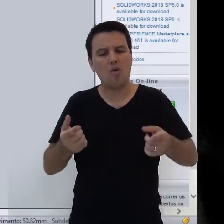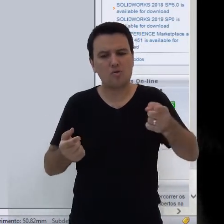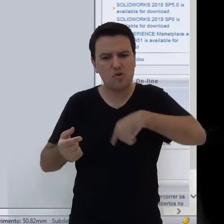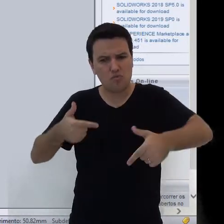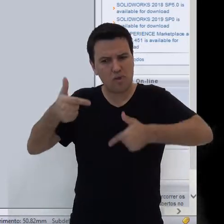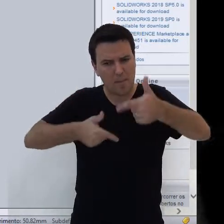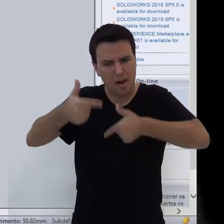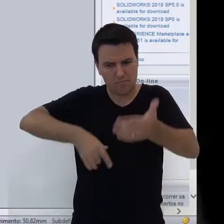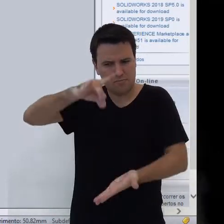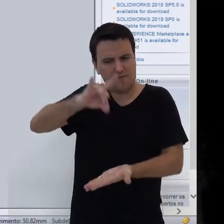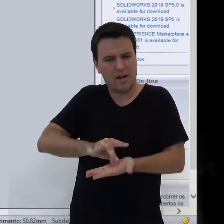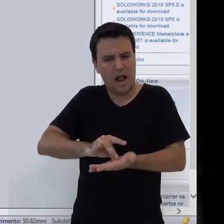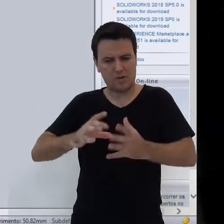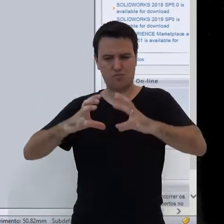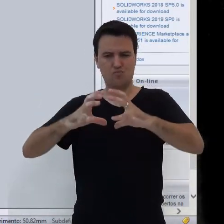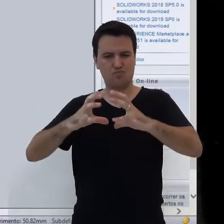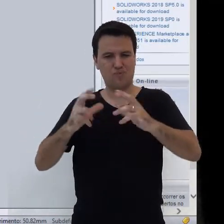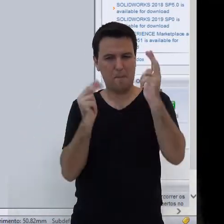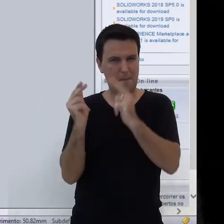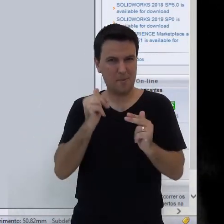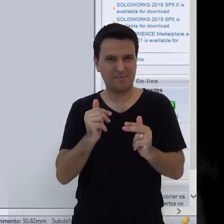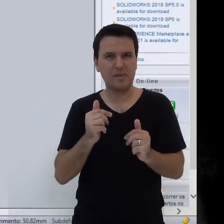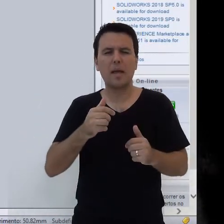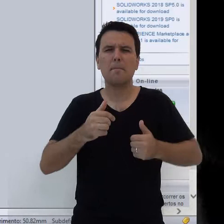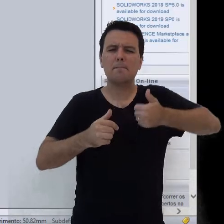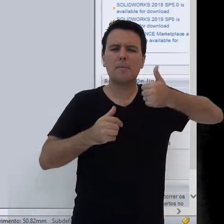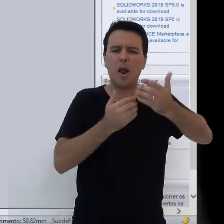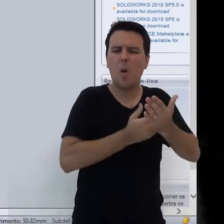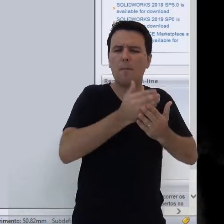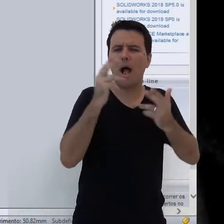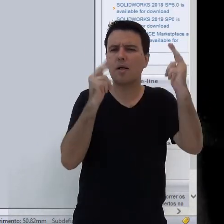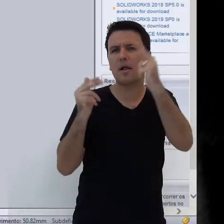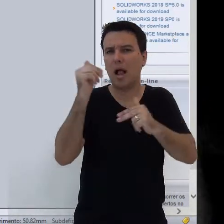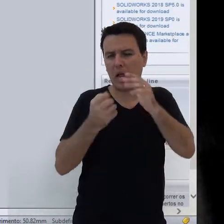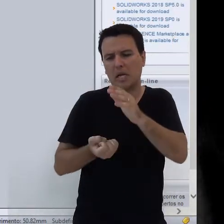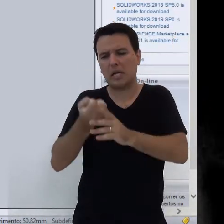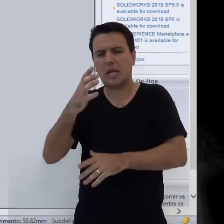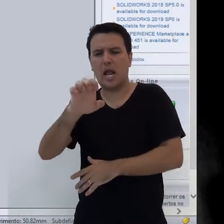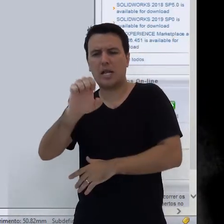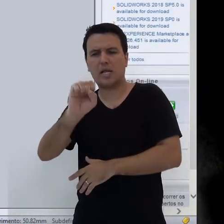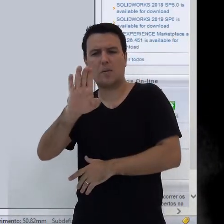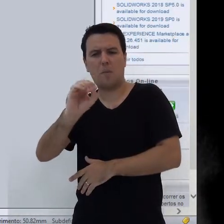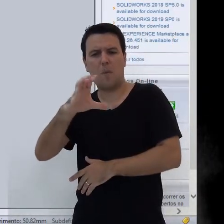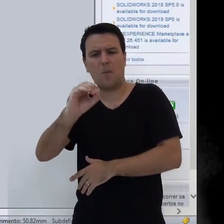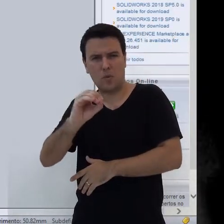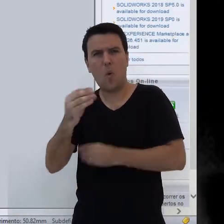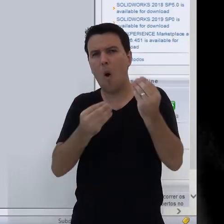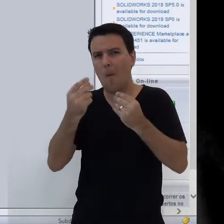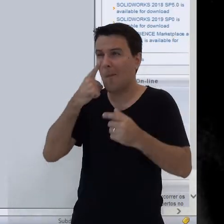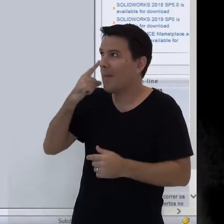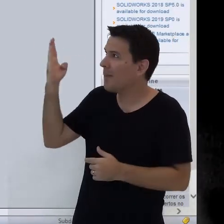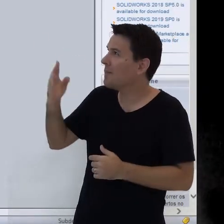agora trabalhando no meu arquivo. O primeiro passo para desenhar também é criar um esboço. Eu posso criar aqui de novo no